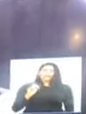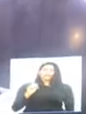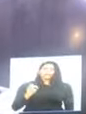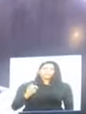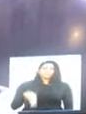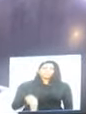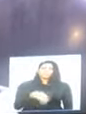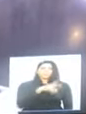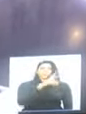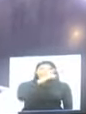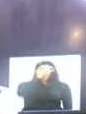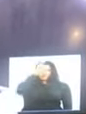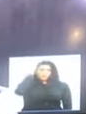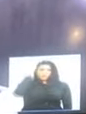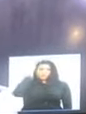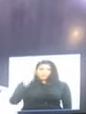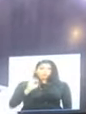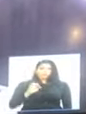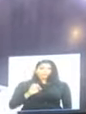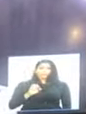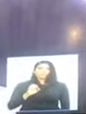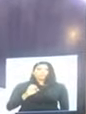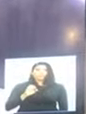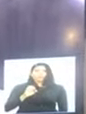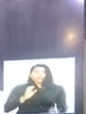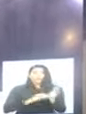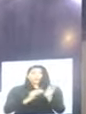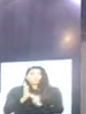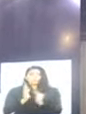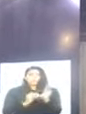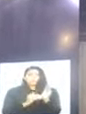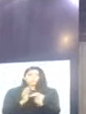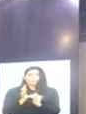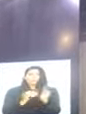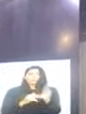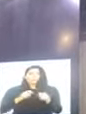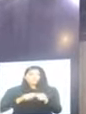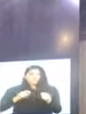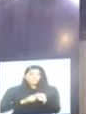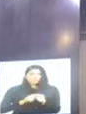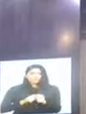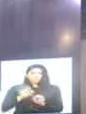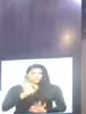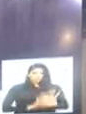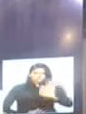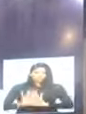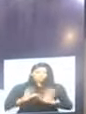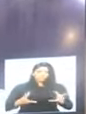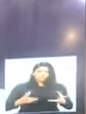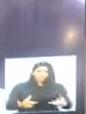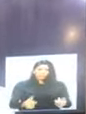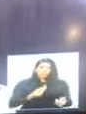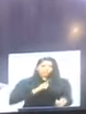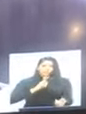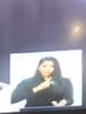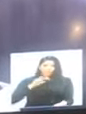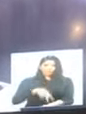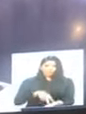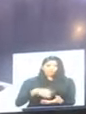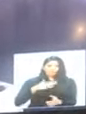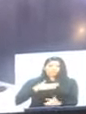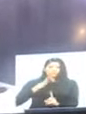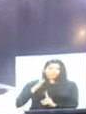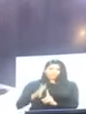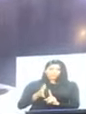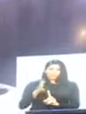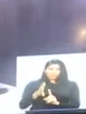prefeito Eusébio, do prefeito Marcelo Gonçalves, que tem feito uma bela administração. Tem aqui o meu registro, o meu